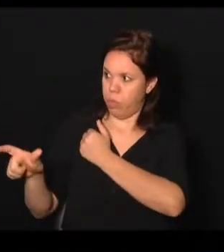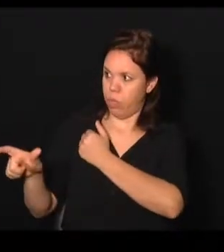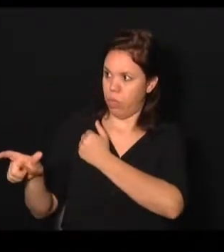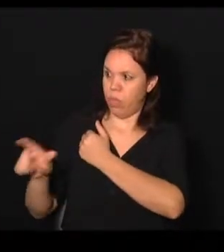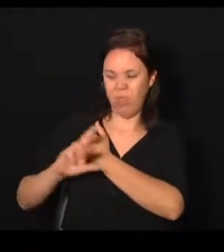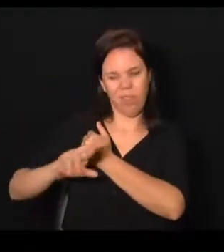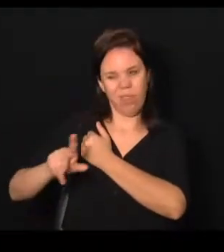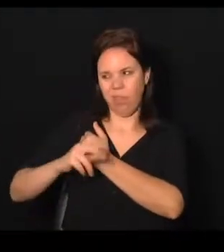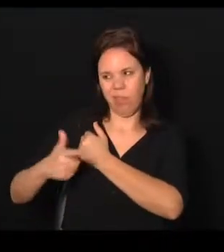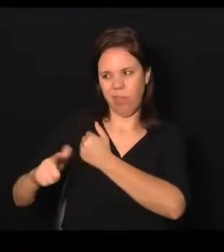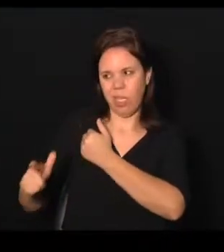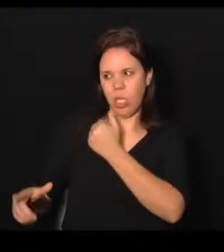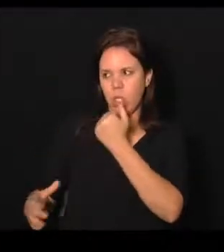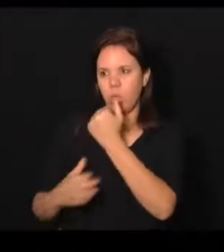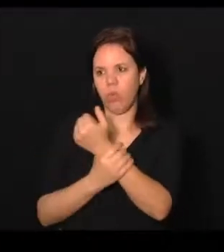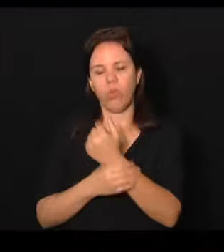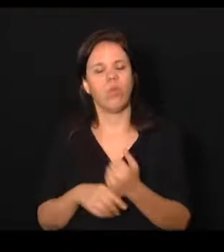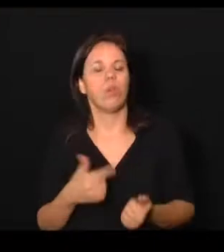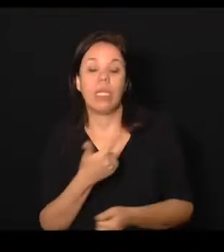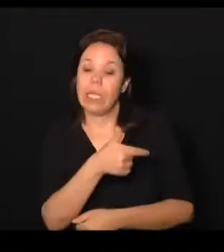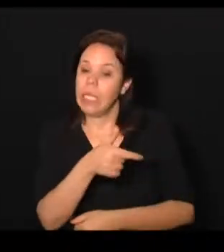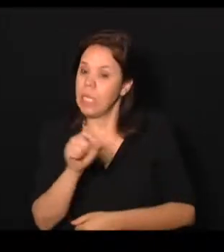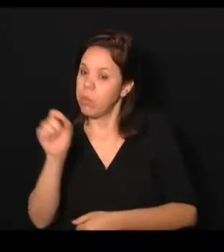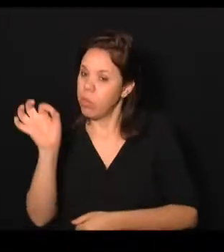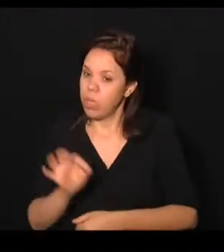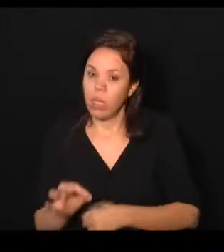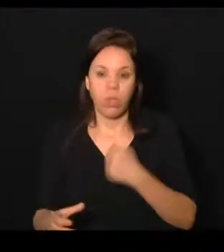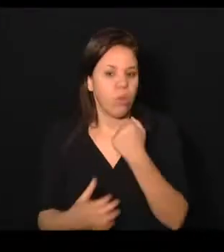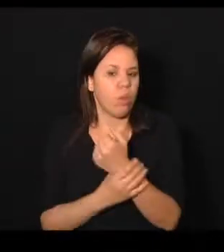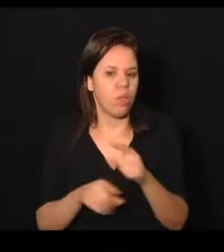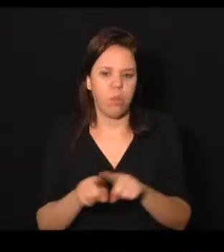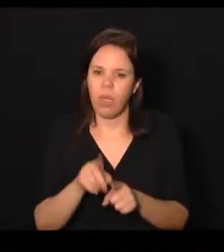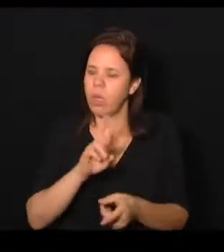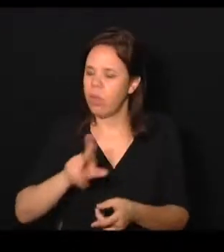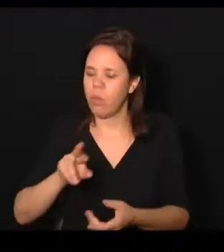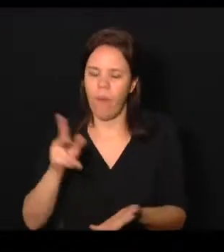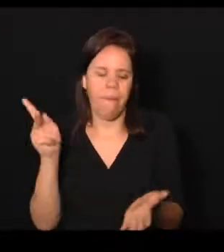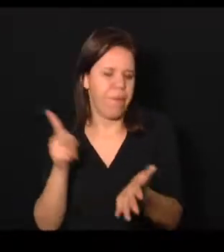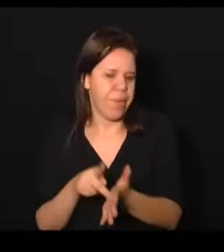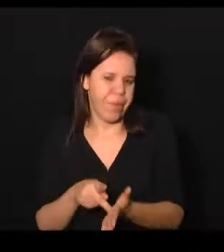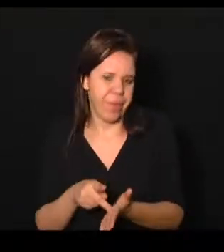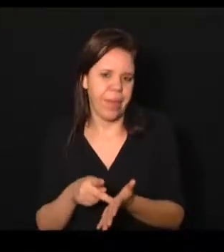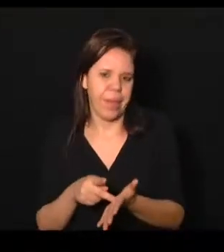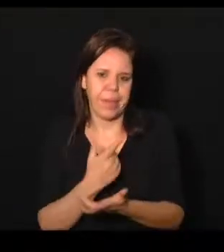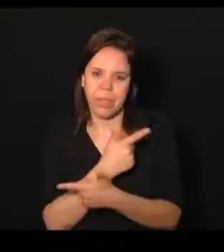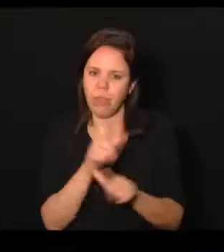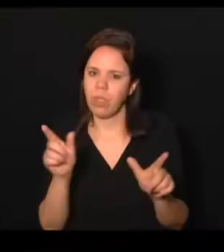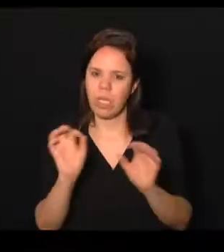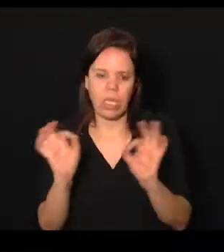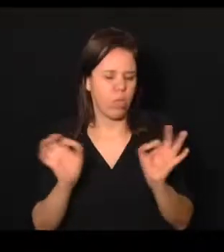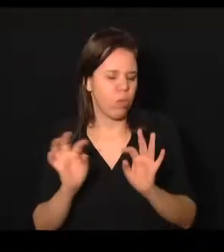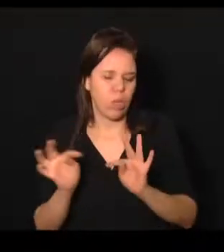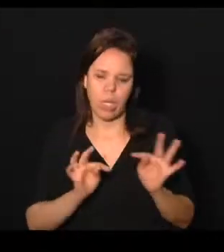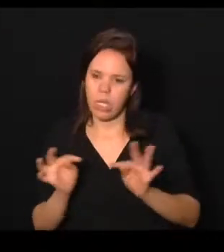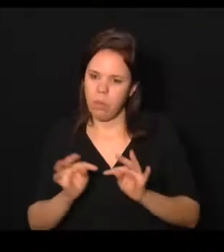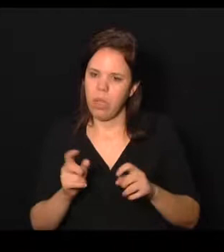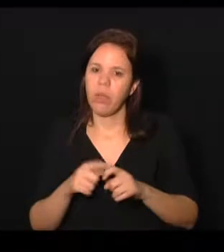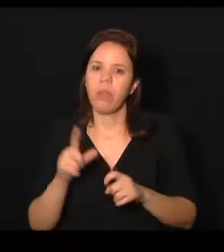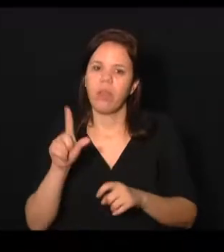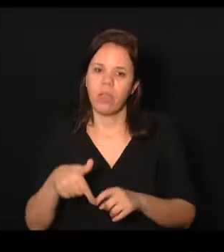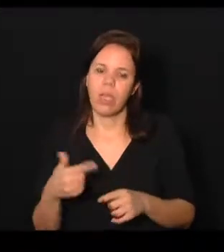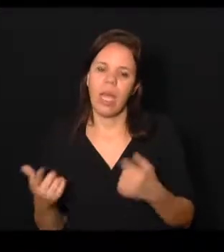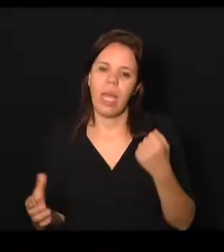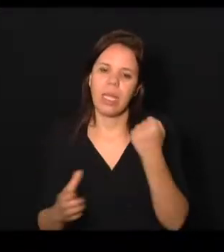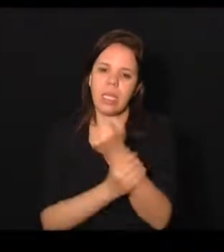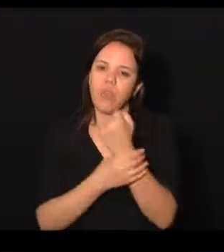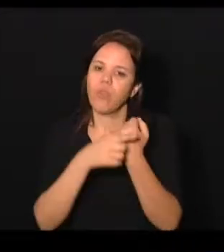que ela é 100% segura também não é verdade, porque não existe nenhum procedimento médico que seja 100% seguro. A